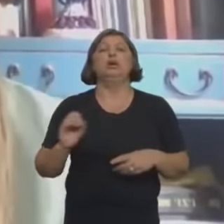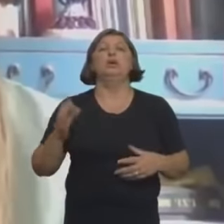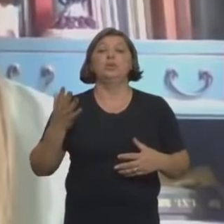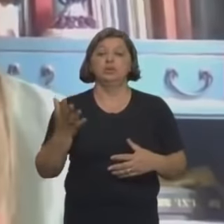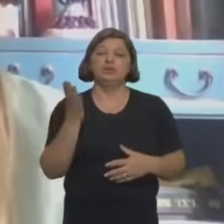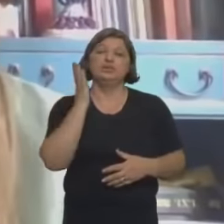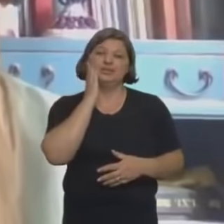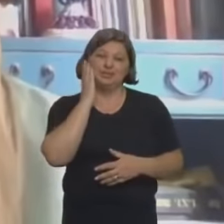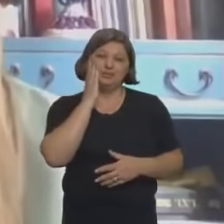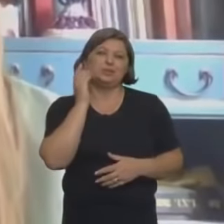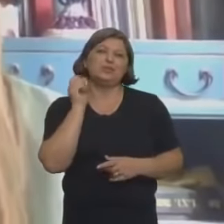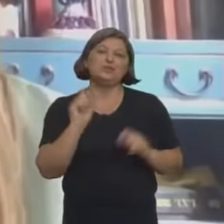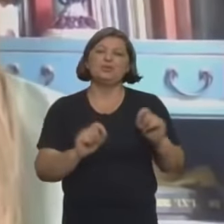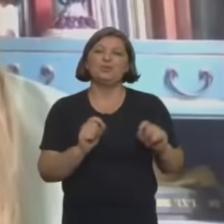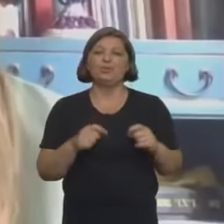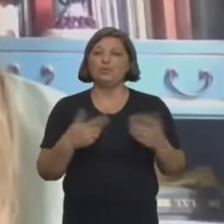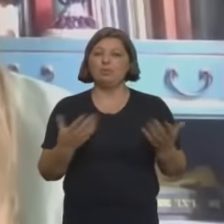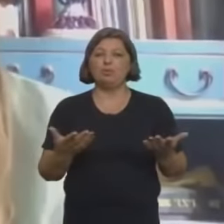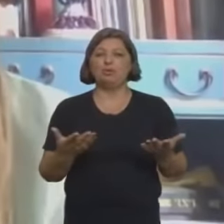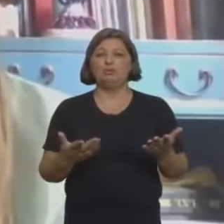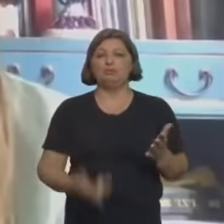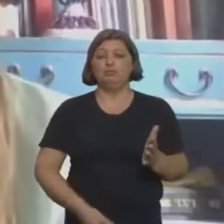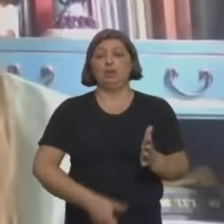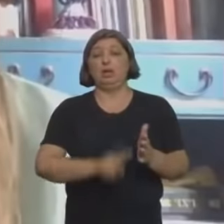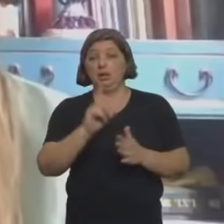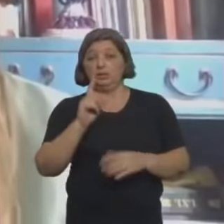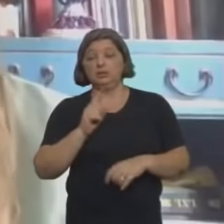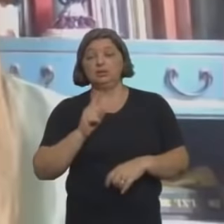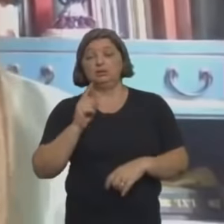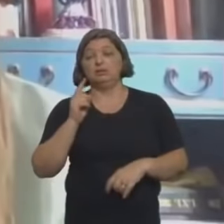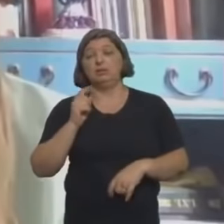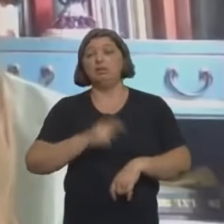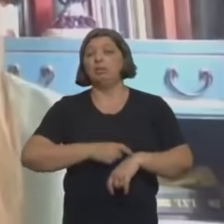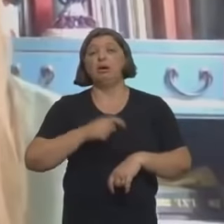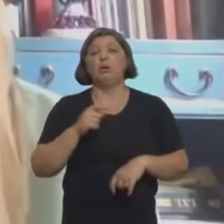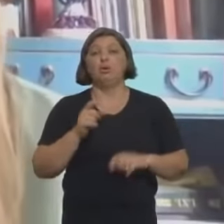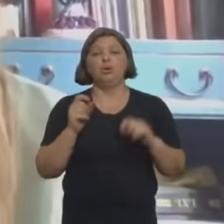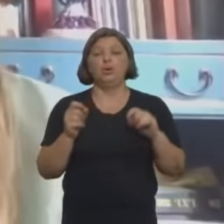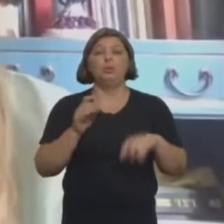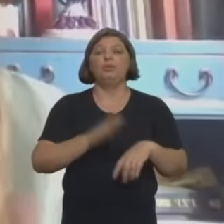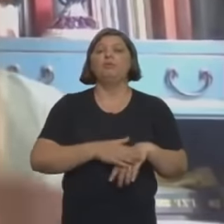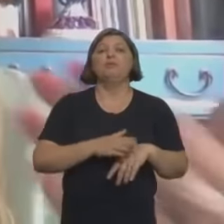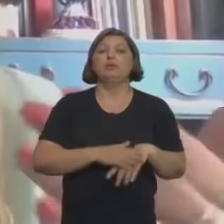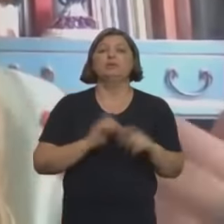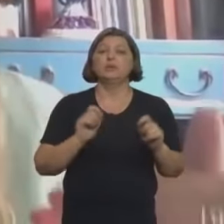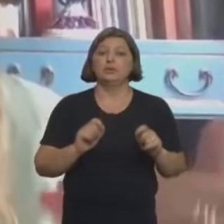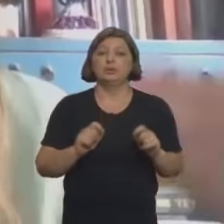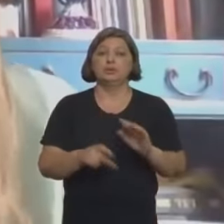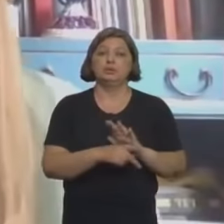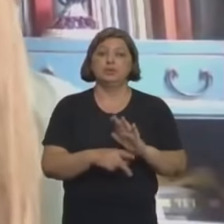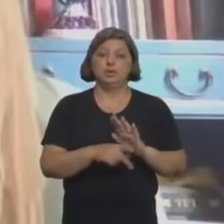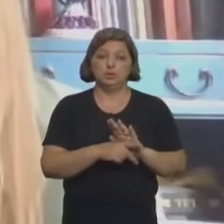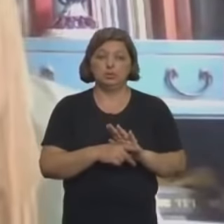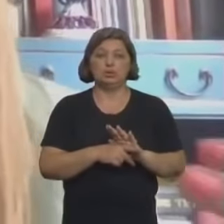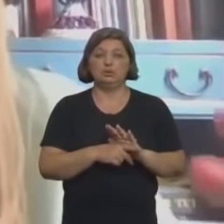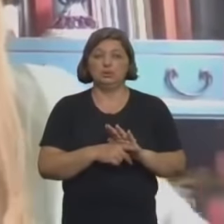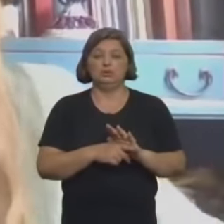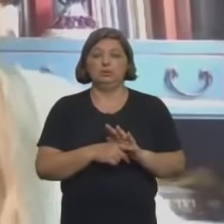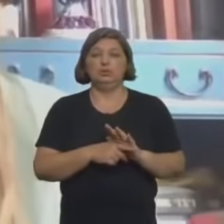a gente já pensou um pouco, né, antecipadamente, como o próprio um dos professores colocaram, o córtex já entrou,